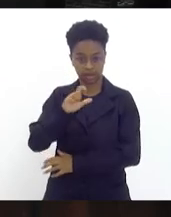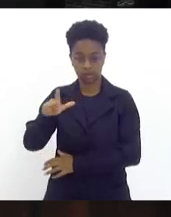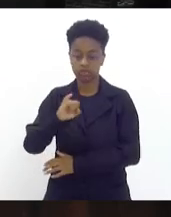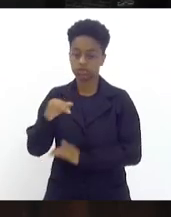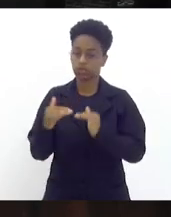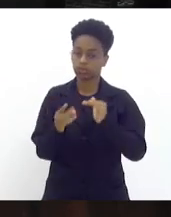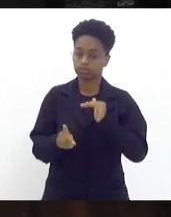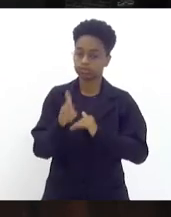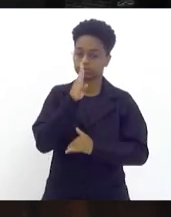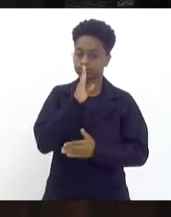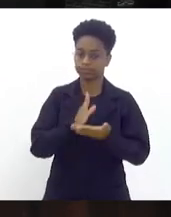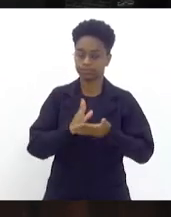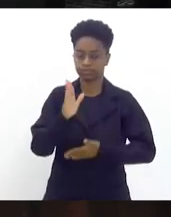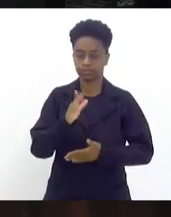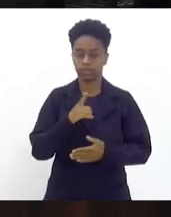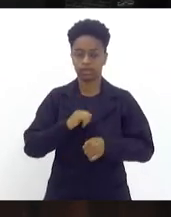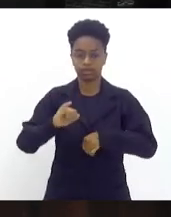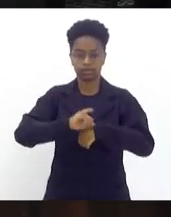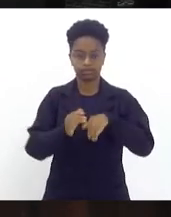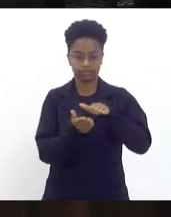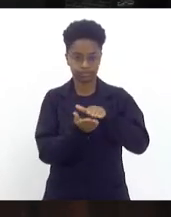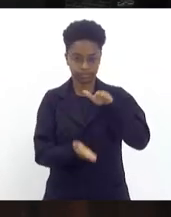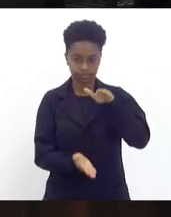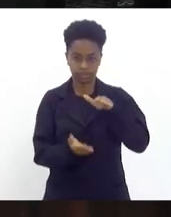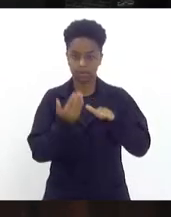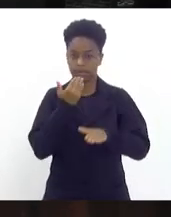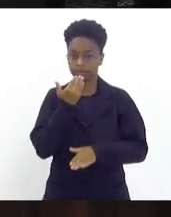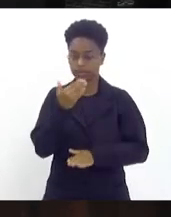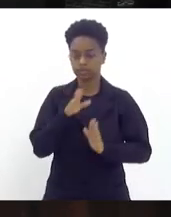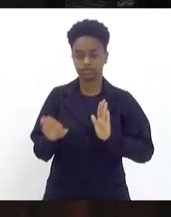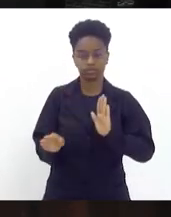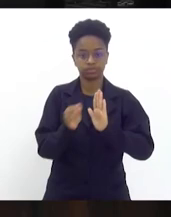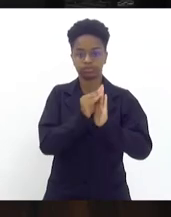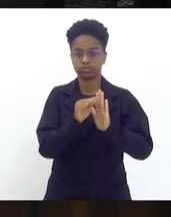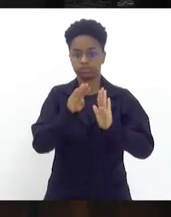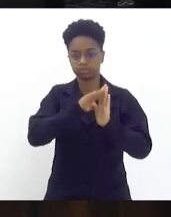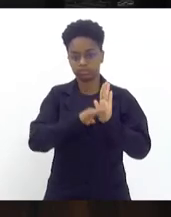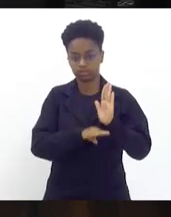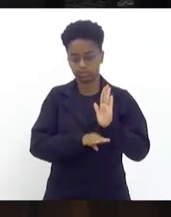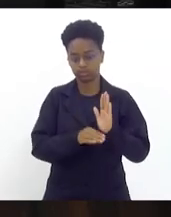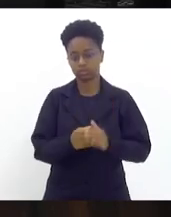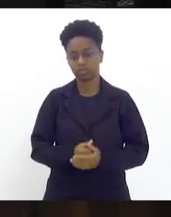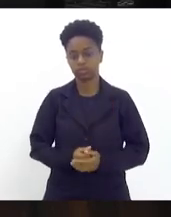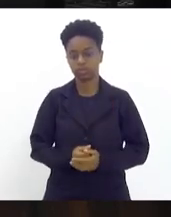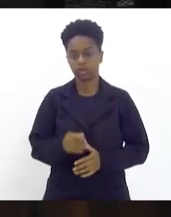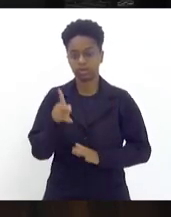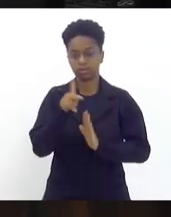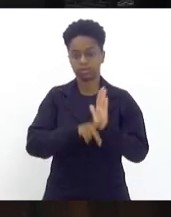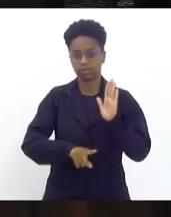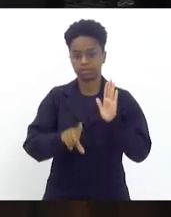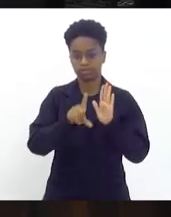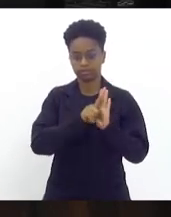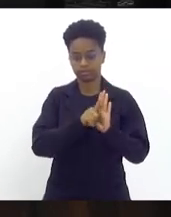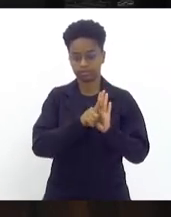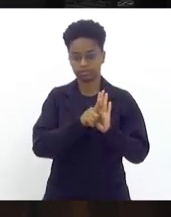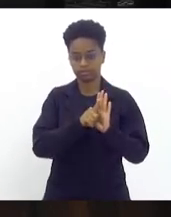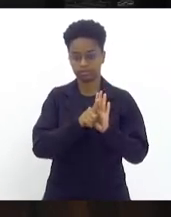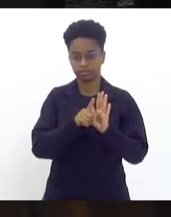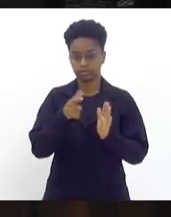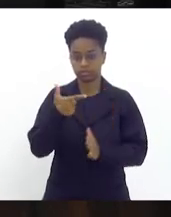Como estão aprovado a sobre a mesa requerimento de inclusão na ordem do dia do projeto de lei